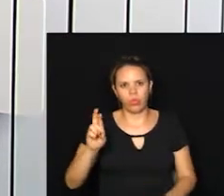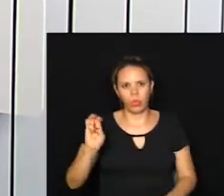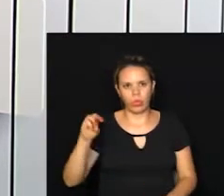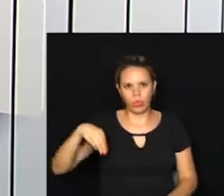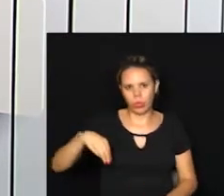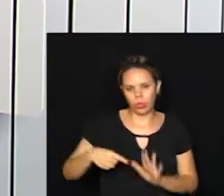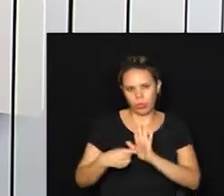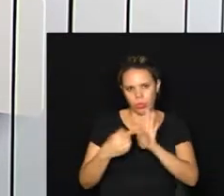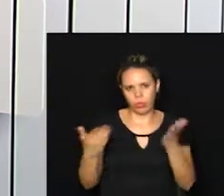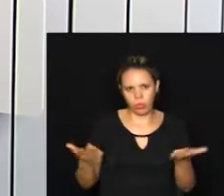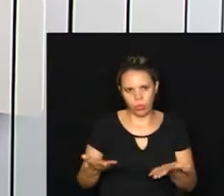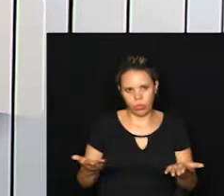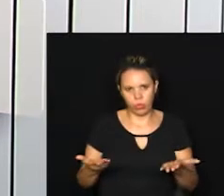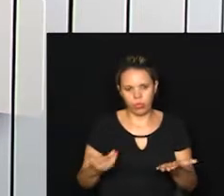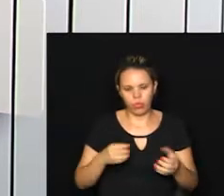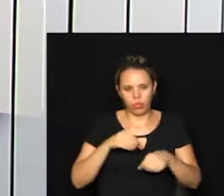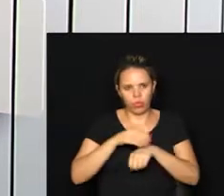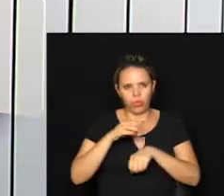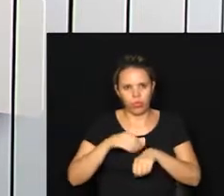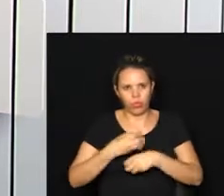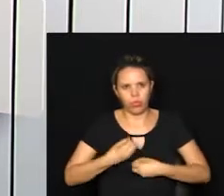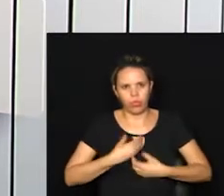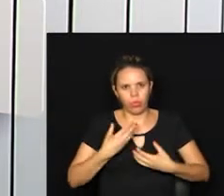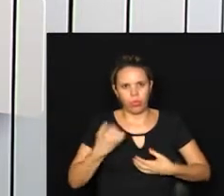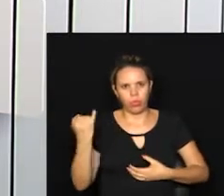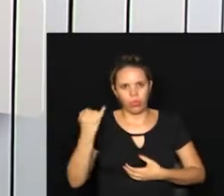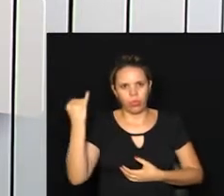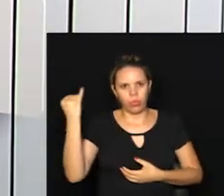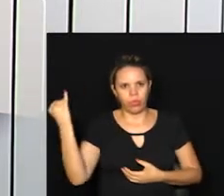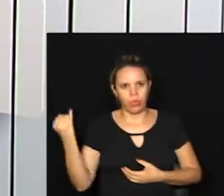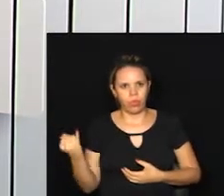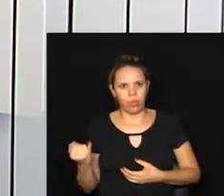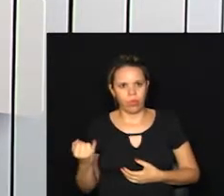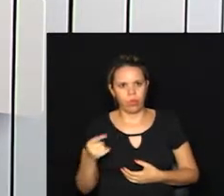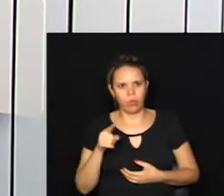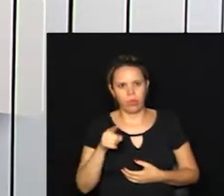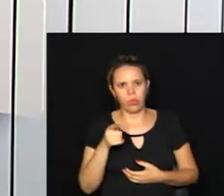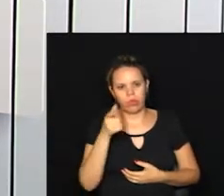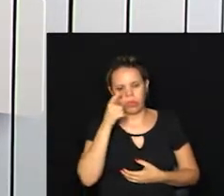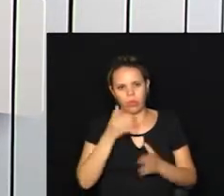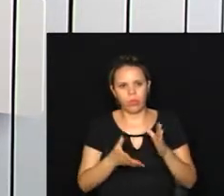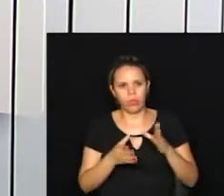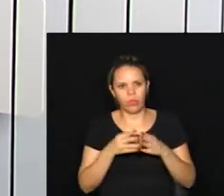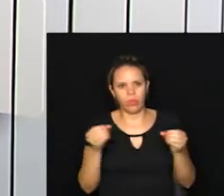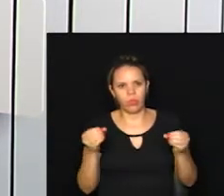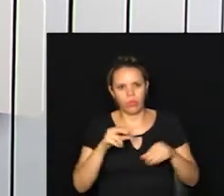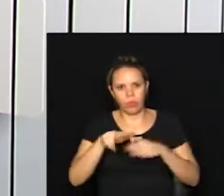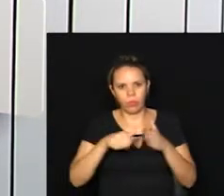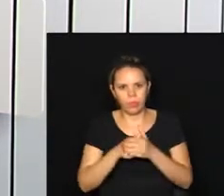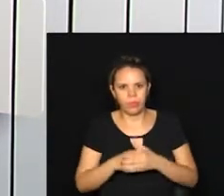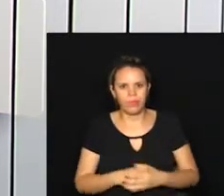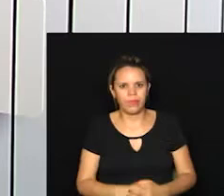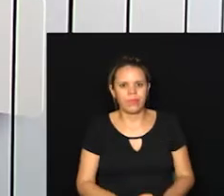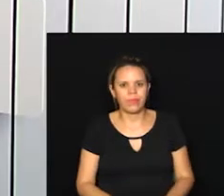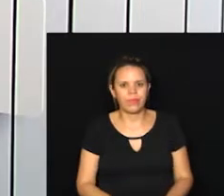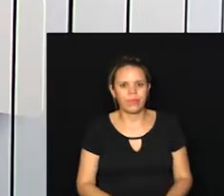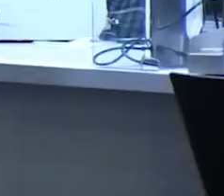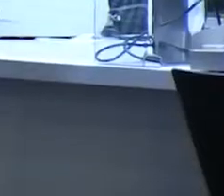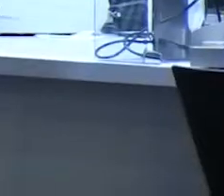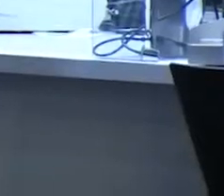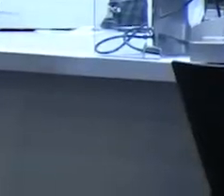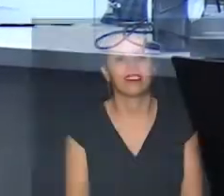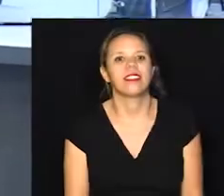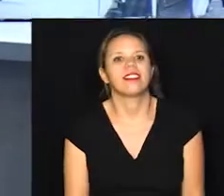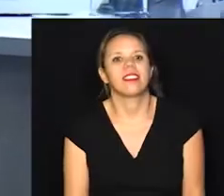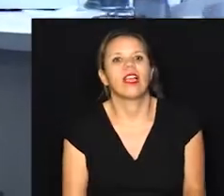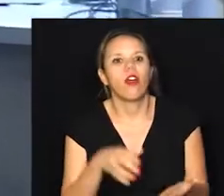vai mostrar agora dicas e informações importantes para você fugir dos golpistas.